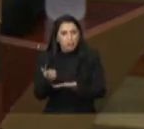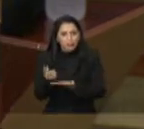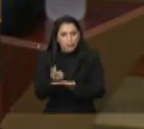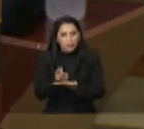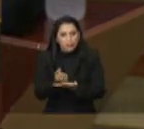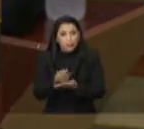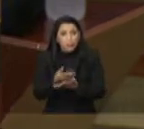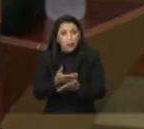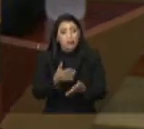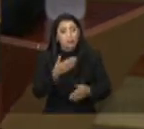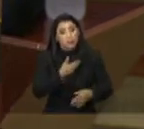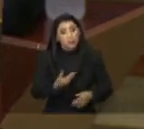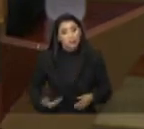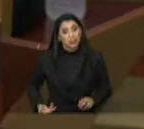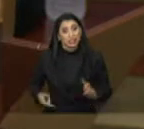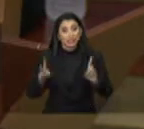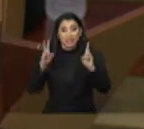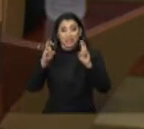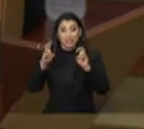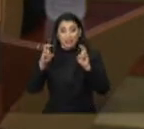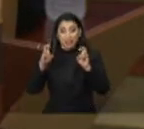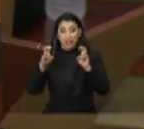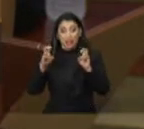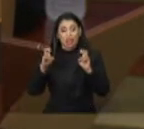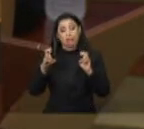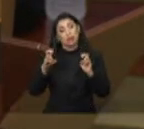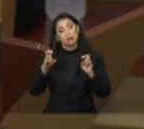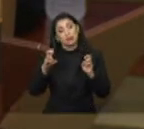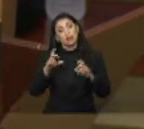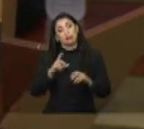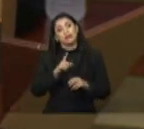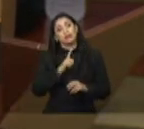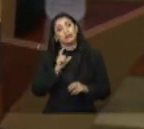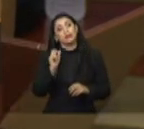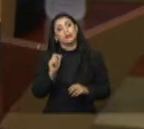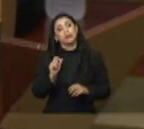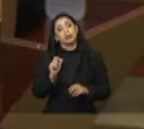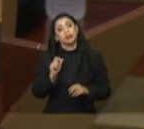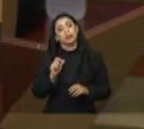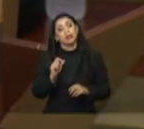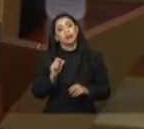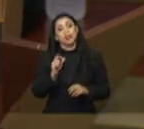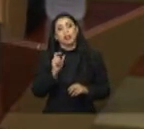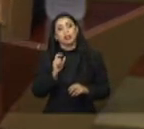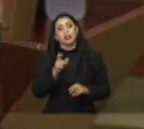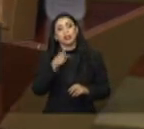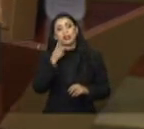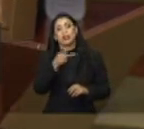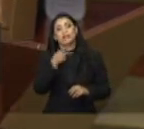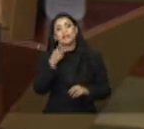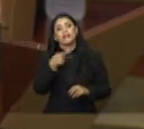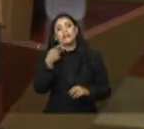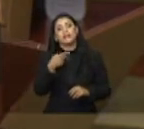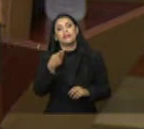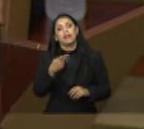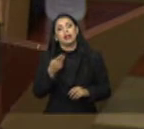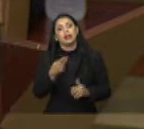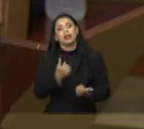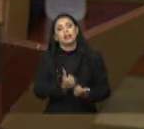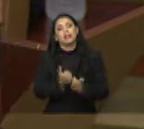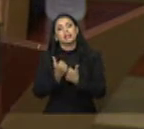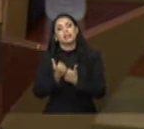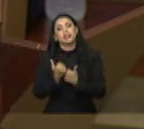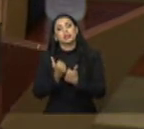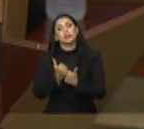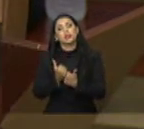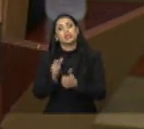esse tema foi ficando até se criou no jargão um pouco de assessoria e parlamentar